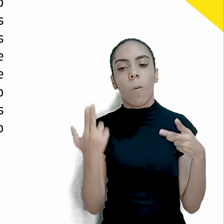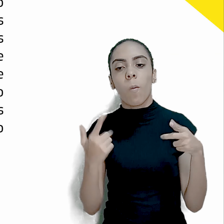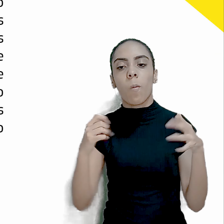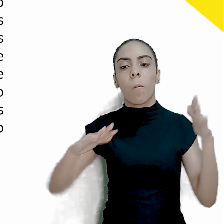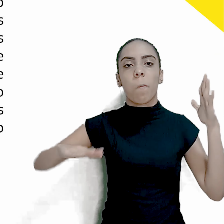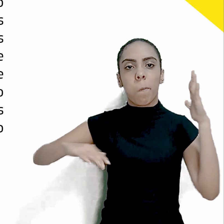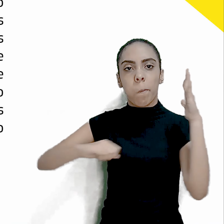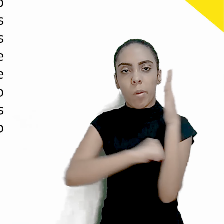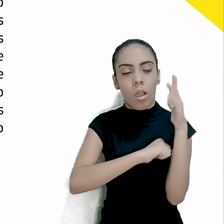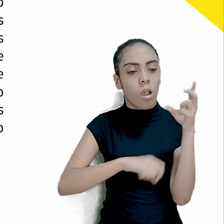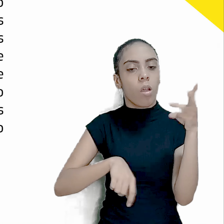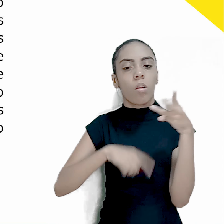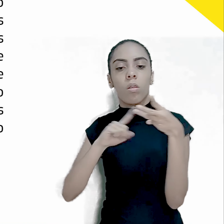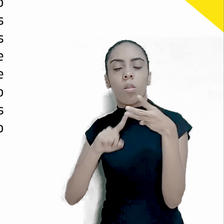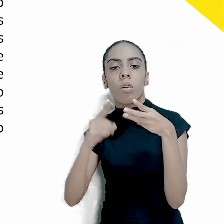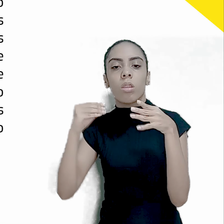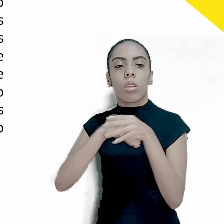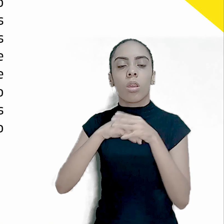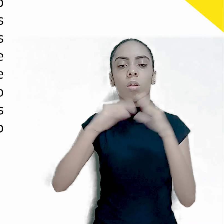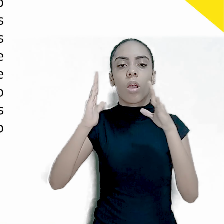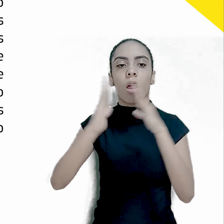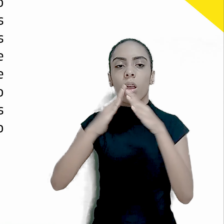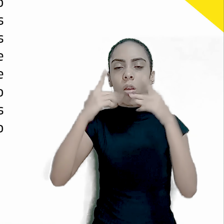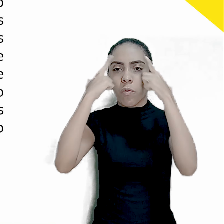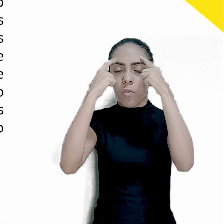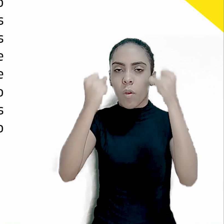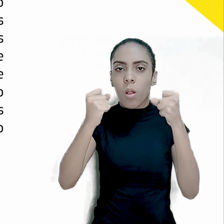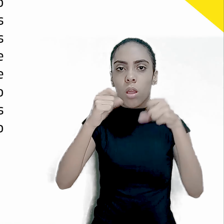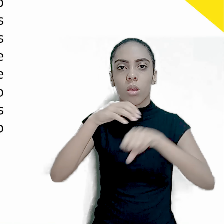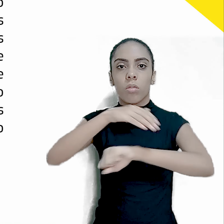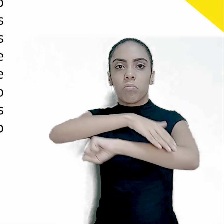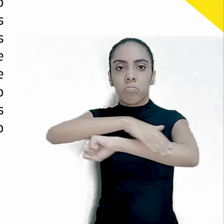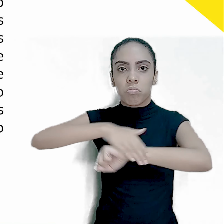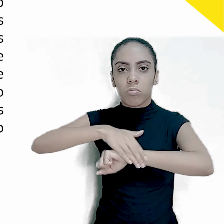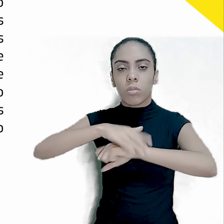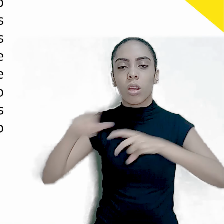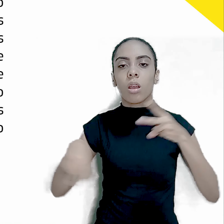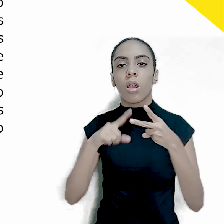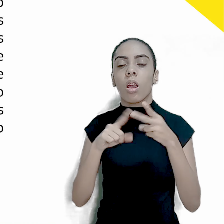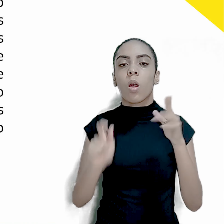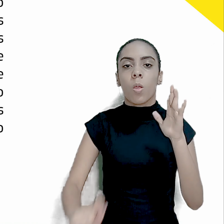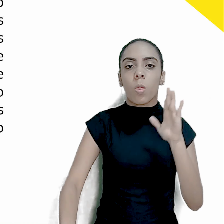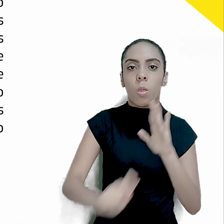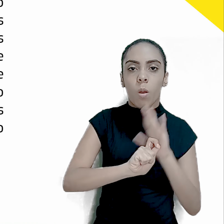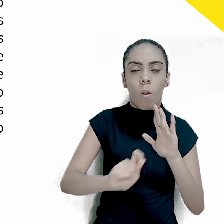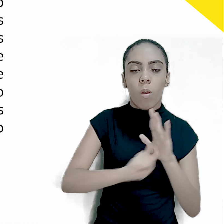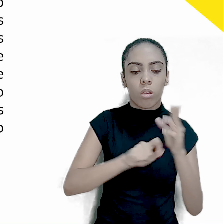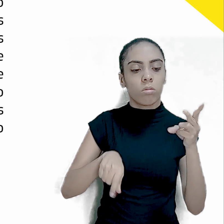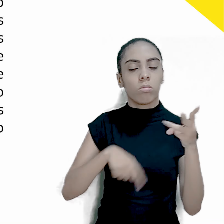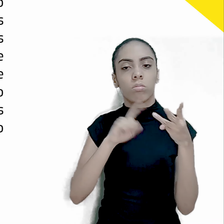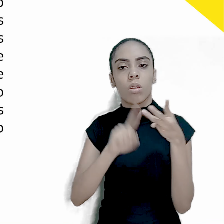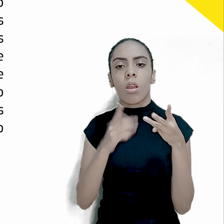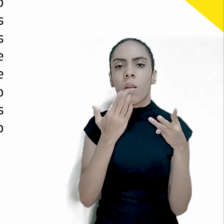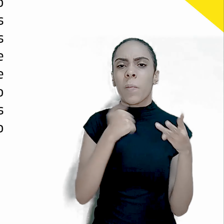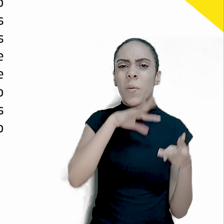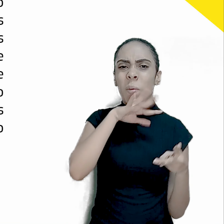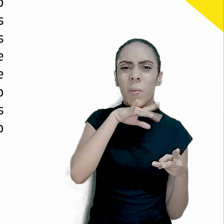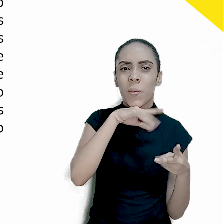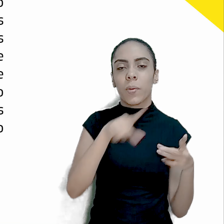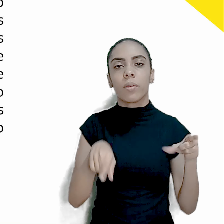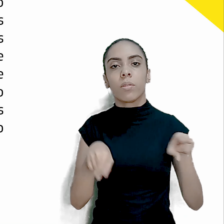acidentes de trabalho, automobilístico ou violência urbana e doméstica Consumo de drogas, má